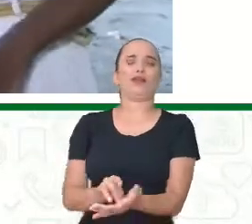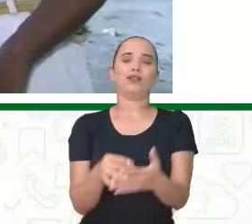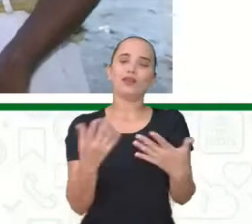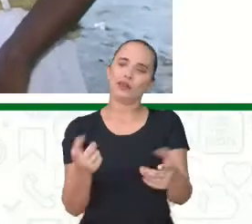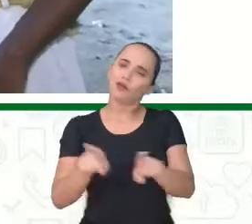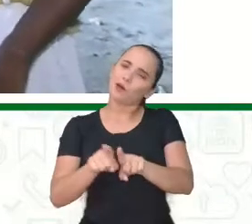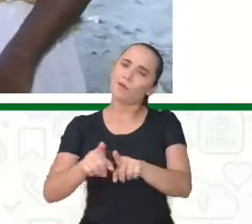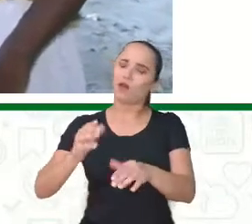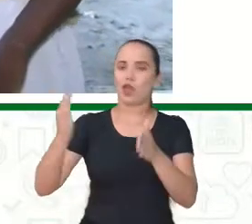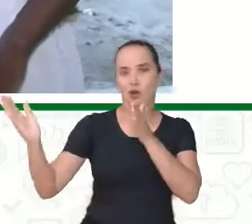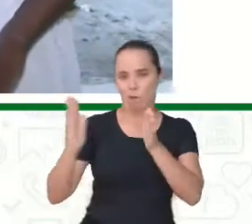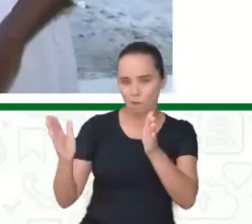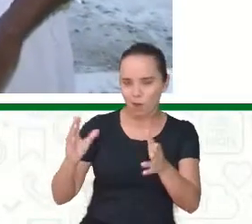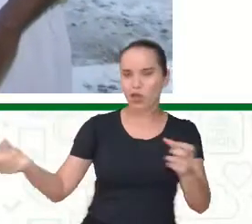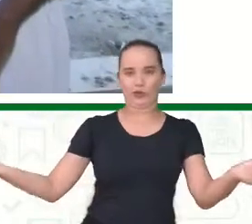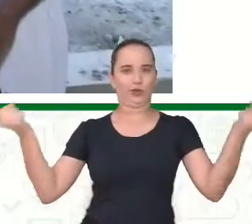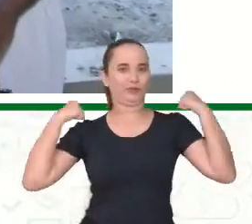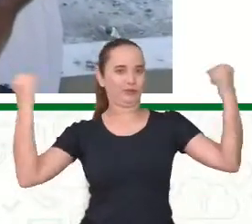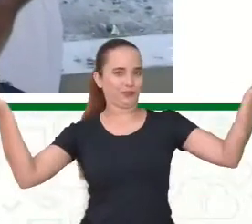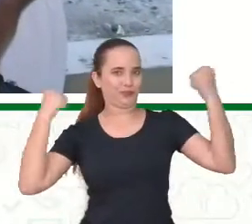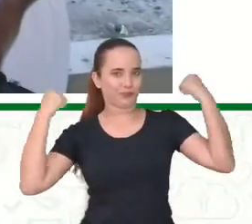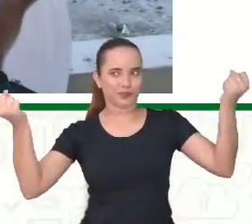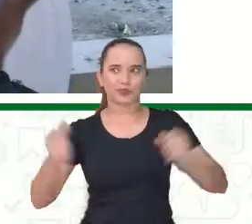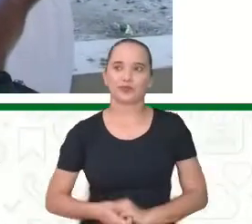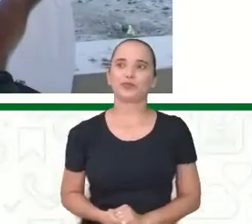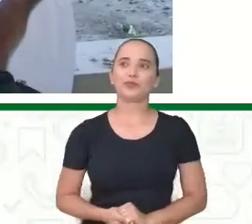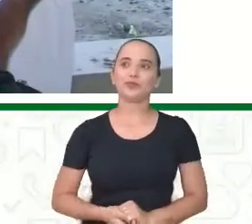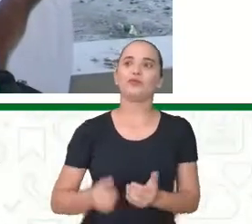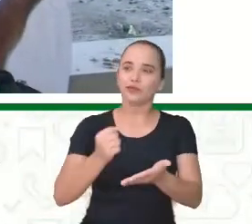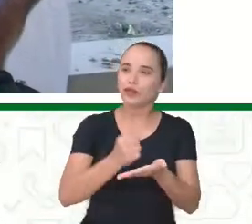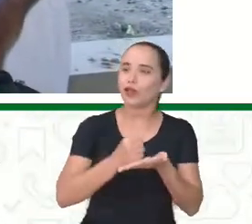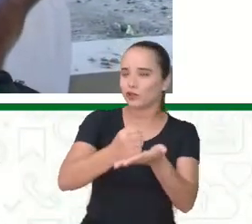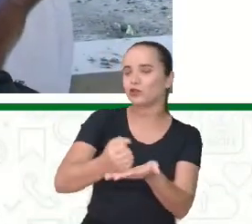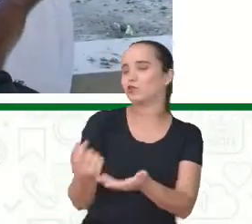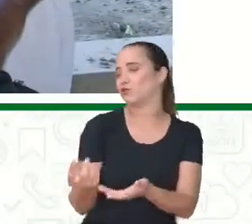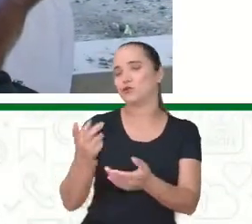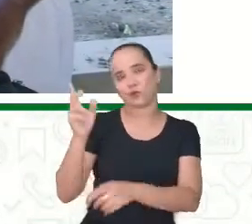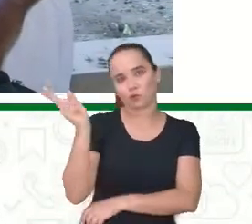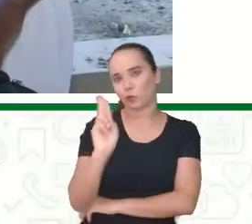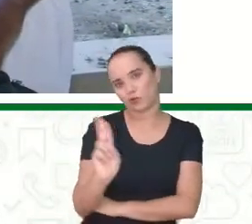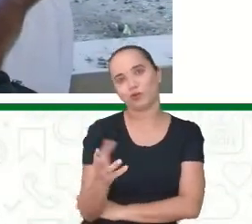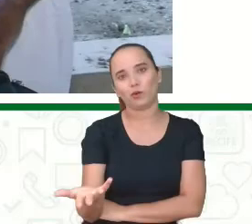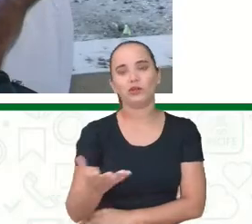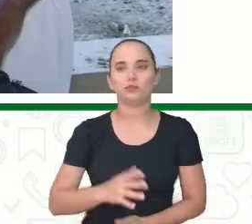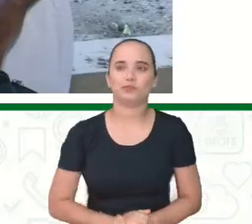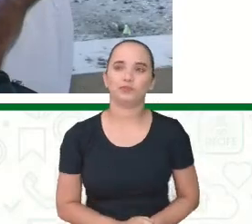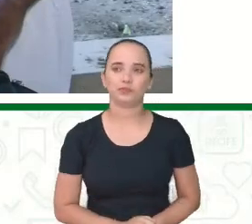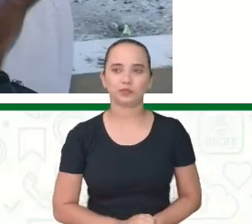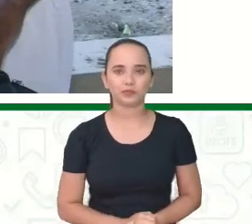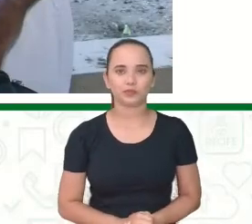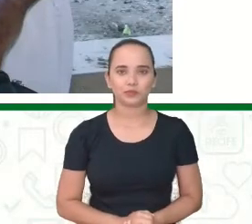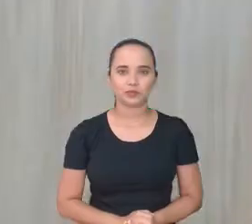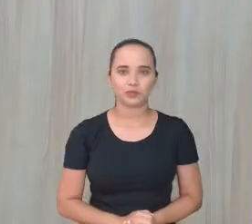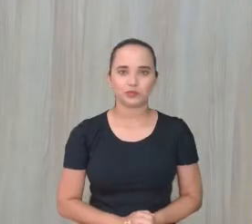e aí ajudou para esse apelido. Certo.